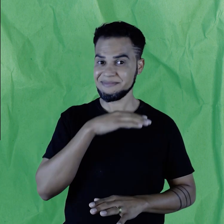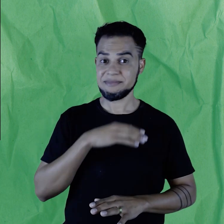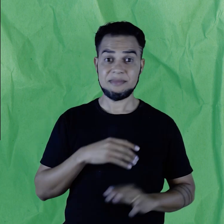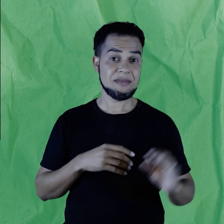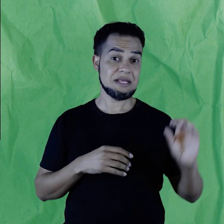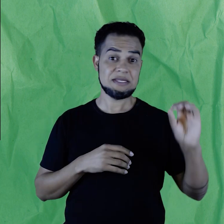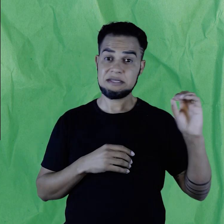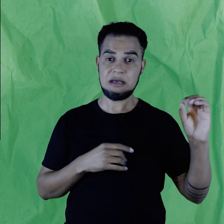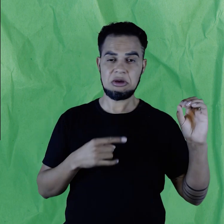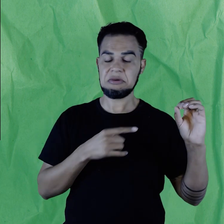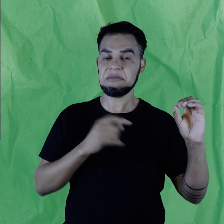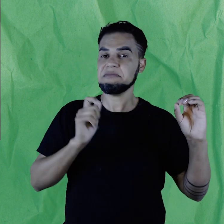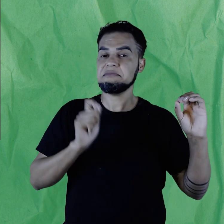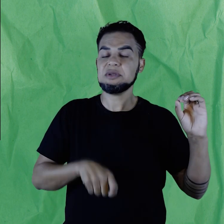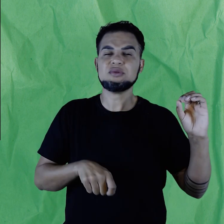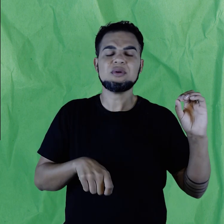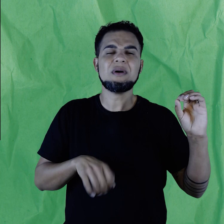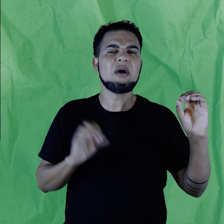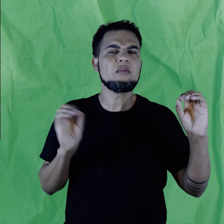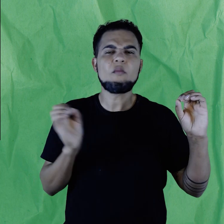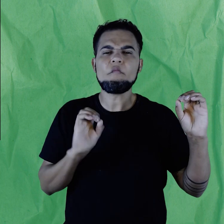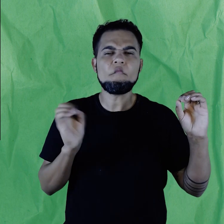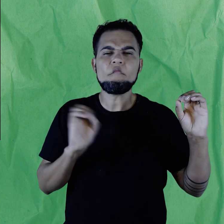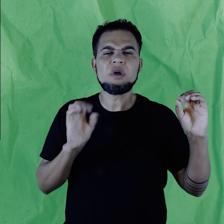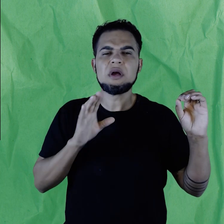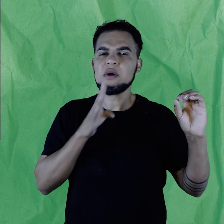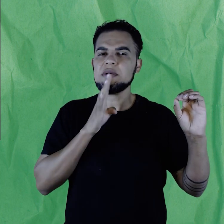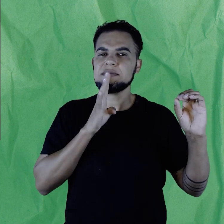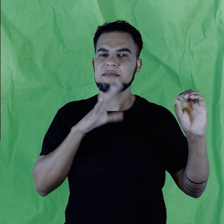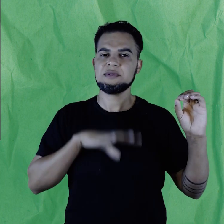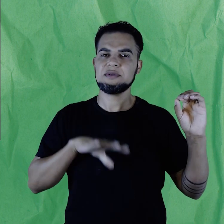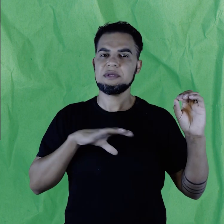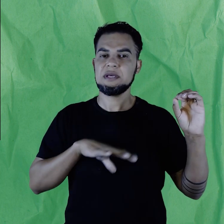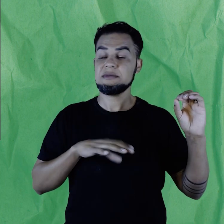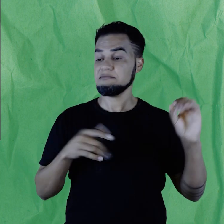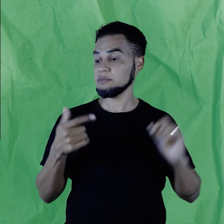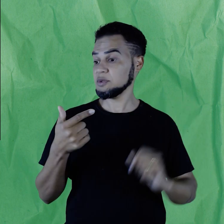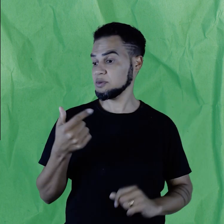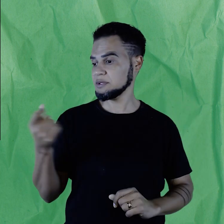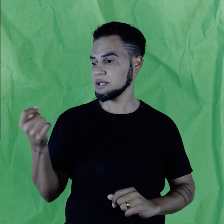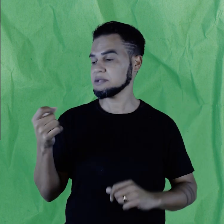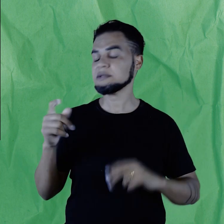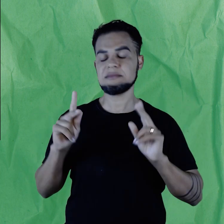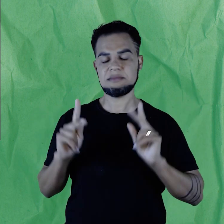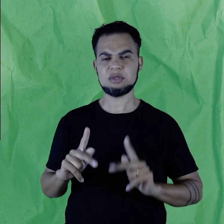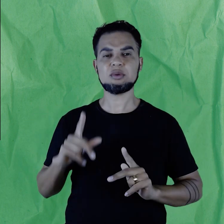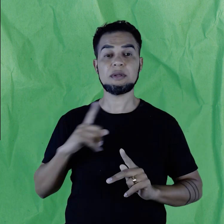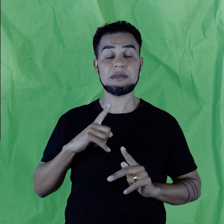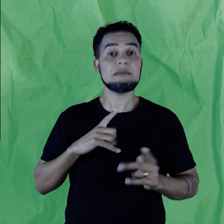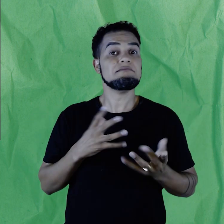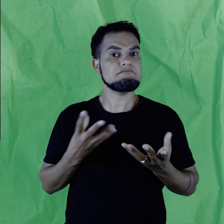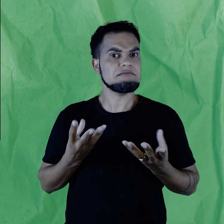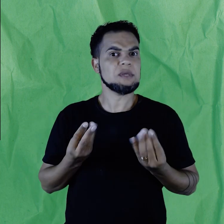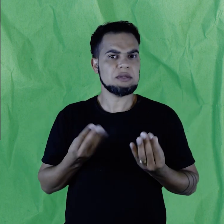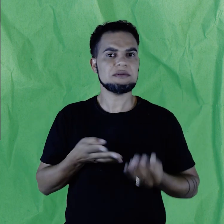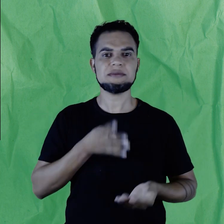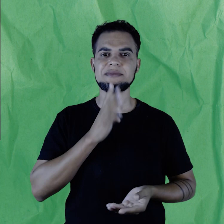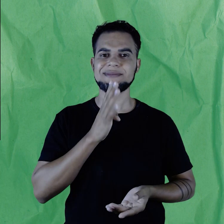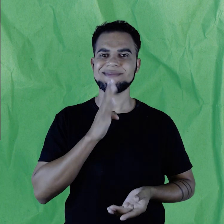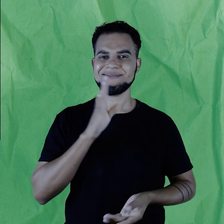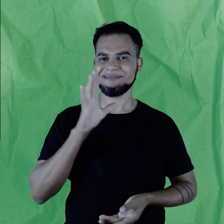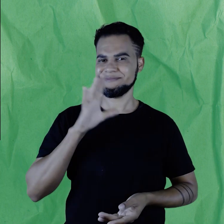0, uma pessoa que não tem nenhum conhecimento da língua portuguesa, e 200, uma pessoa que tem